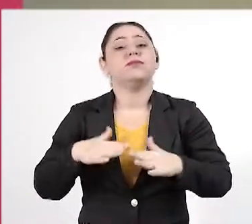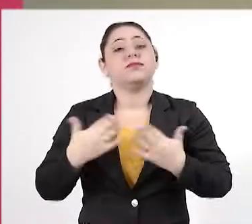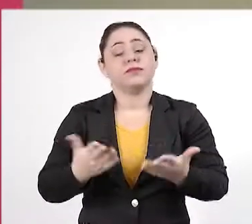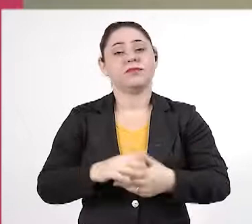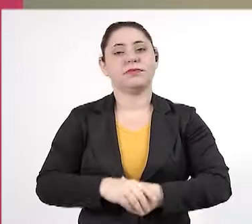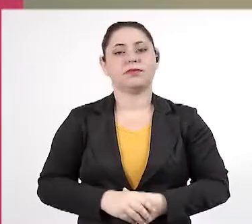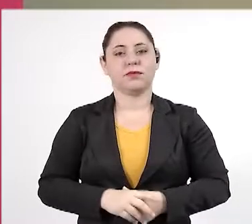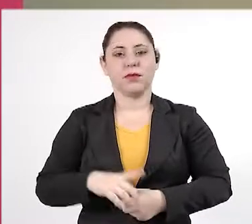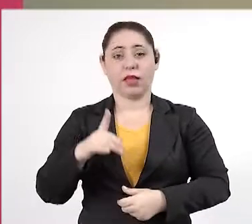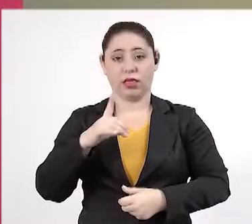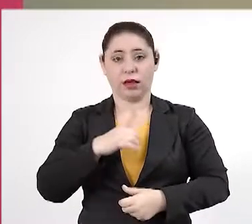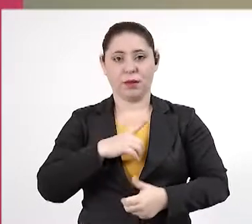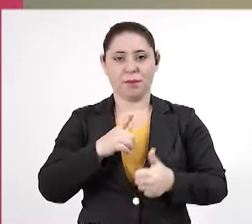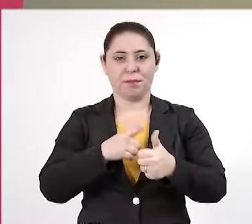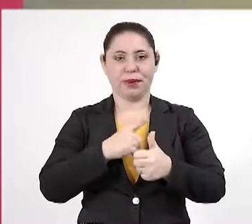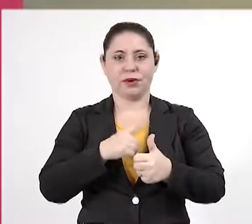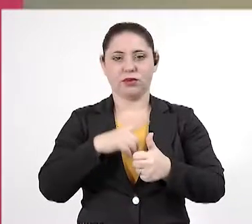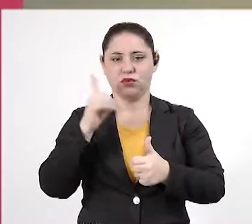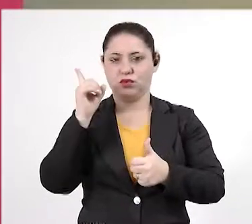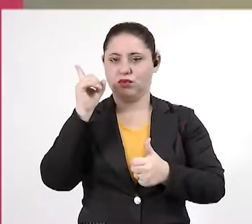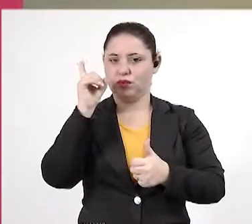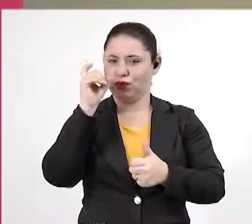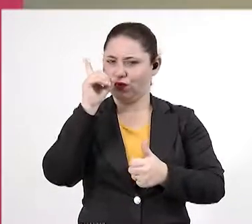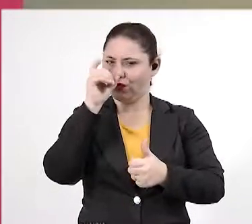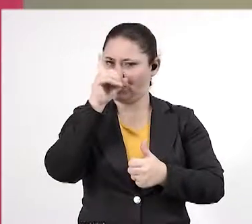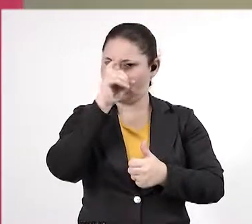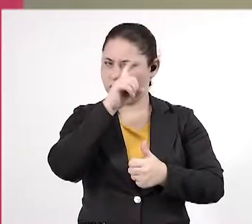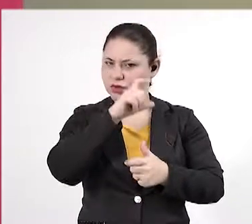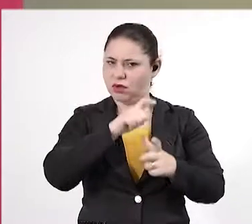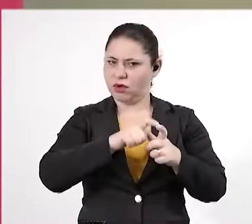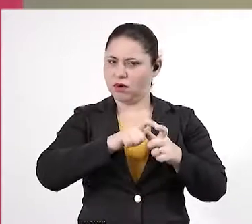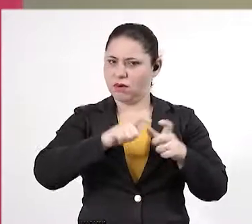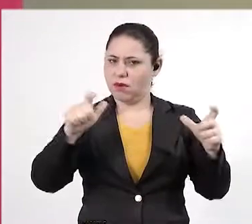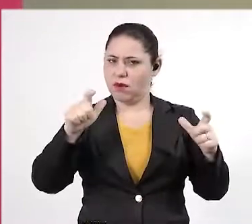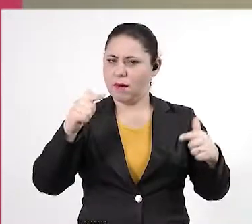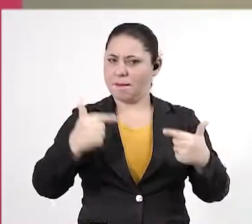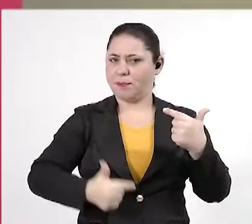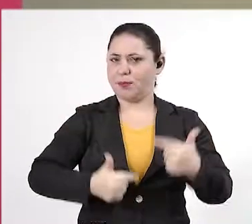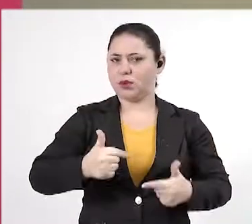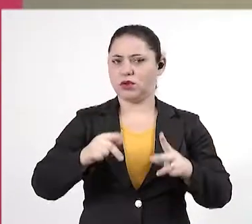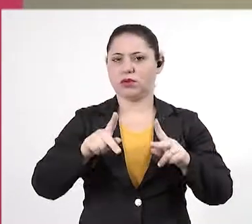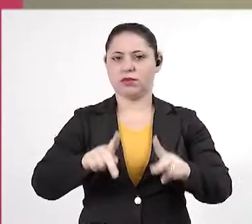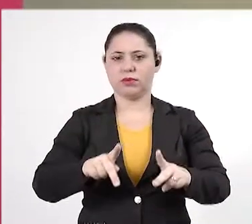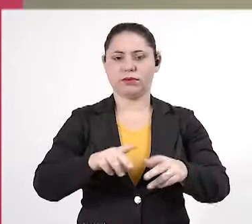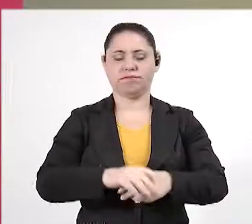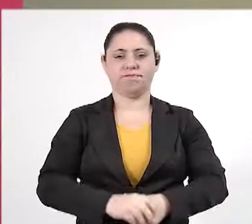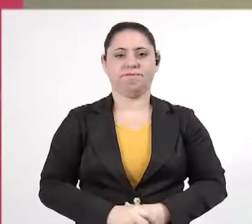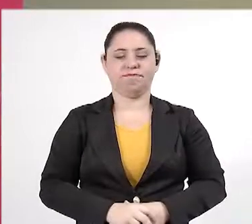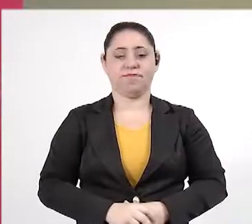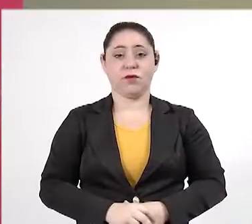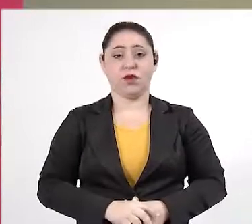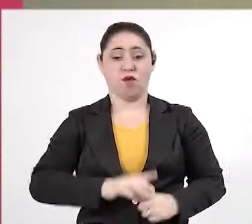Porque nós temos, primeiro, uma dificuldade imensa de políticas públicas